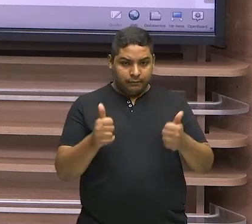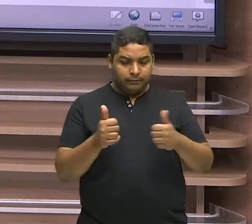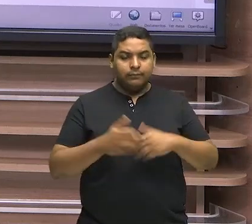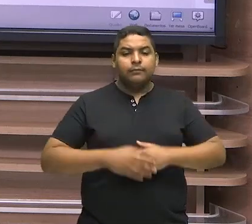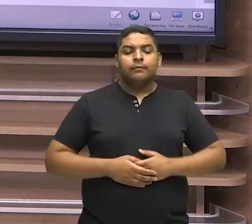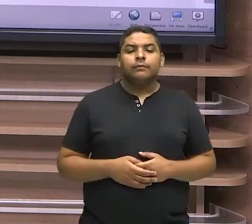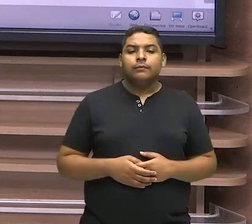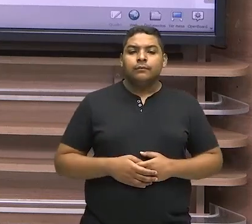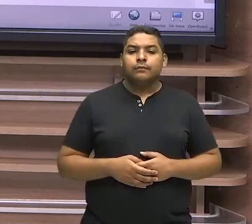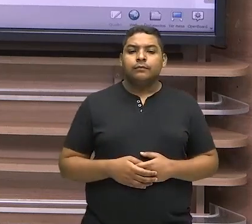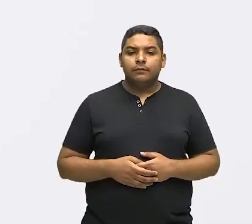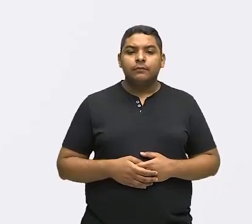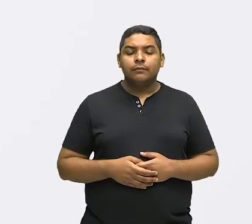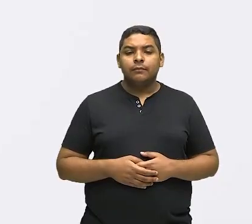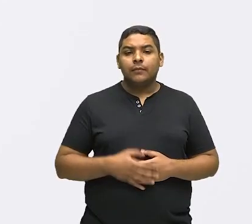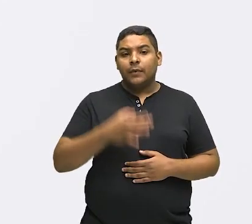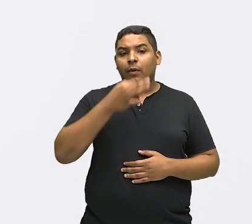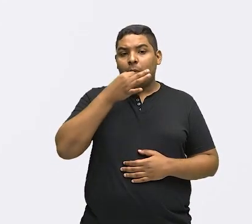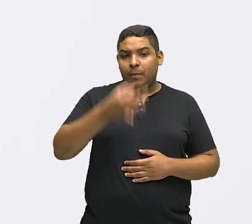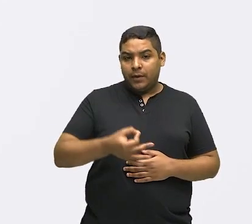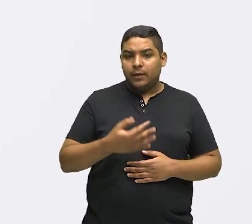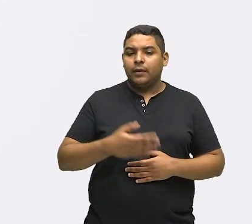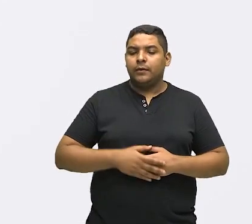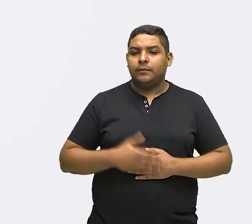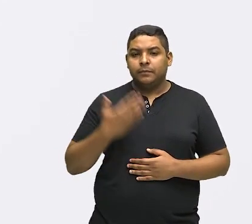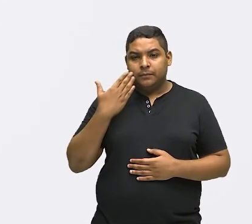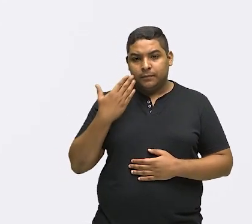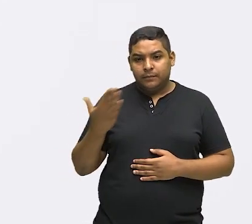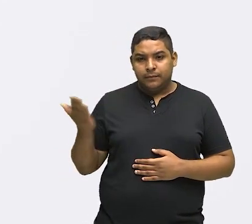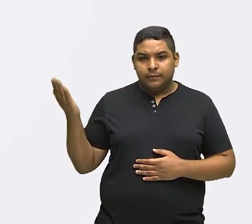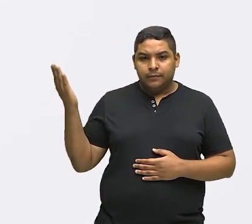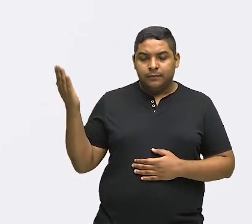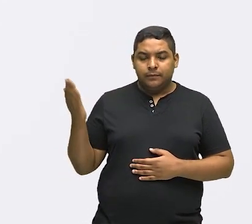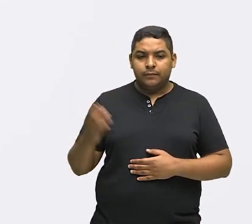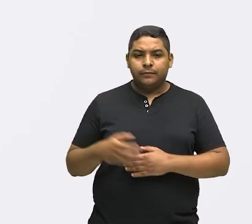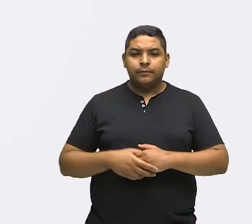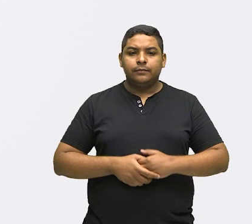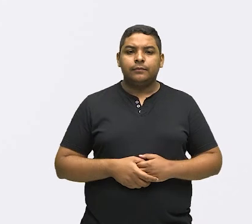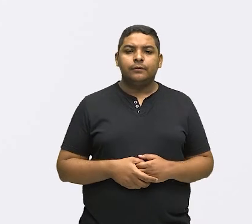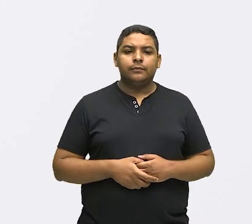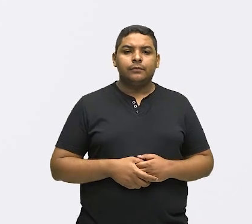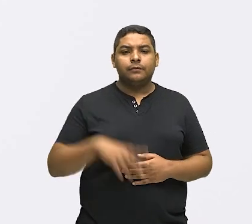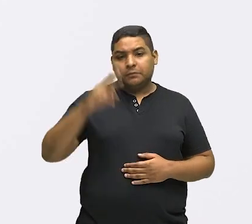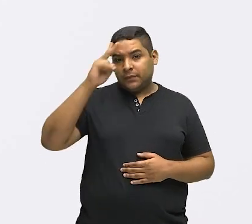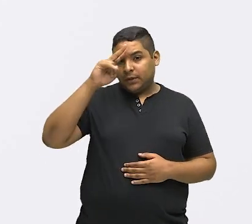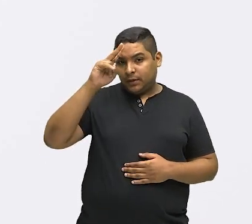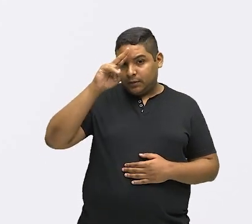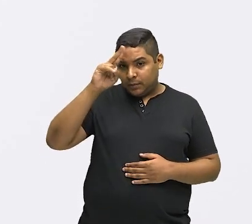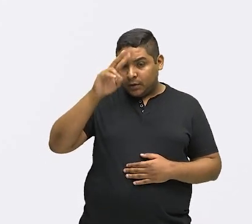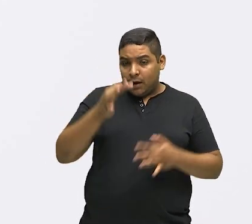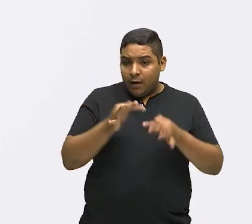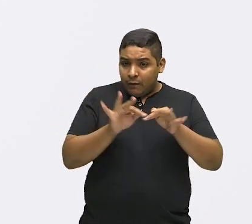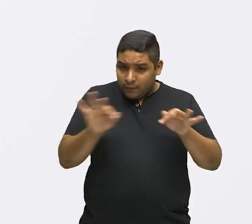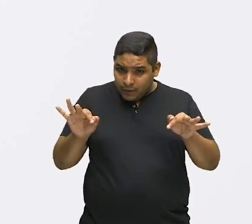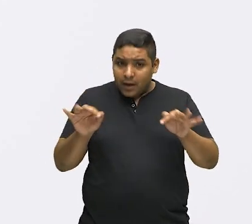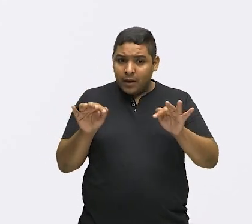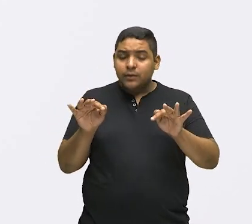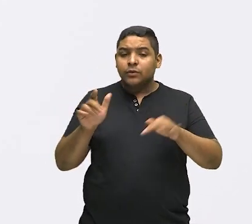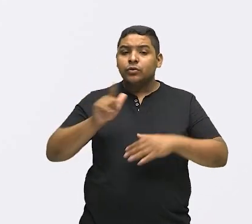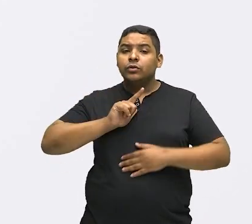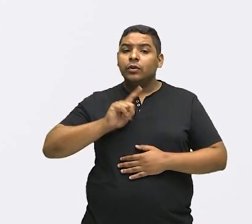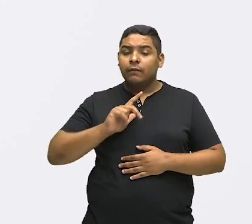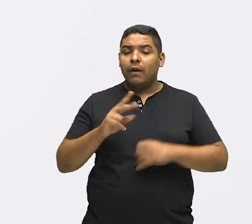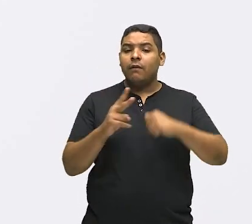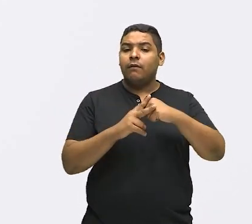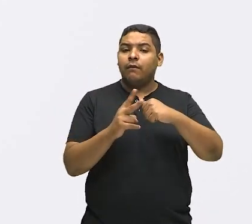comigo o nosso comentário rapidamente, né? Só para reforçar o que eu falei anteriormente para vocês. Então lembre sempre quando a sua frase apresentar o verb to